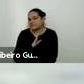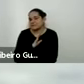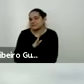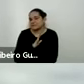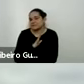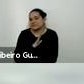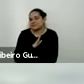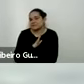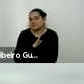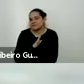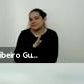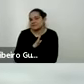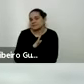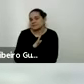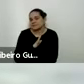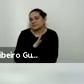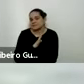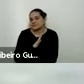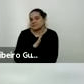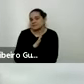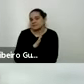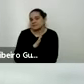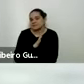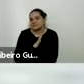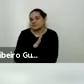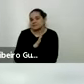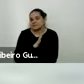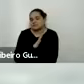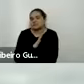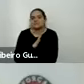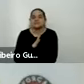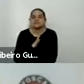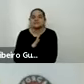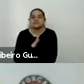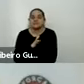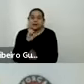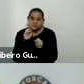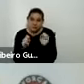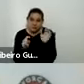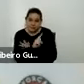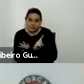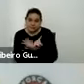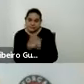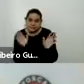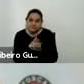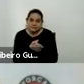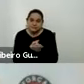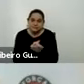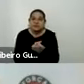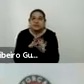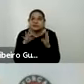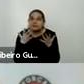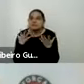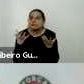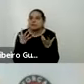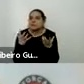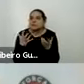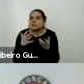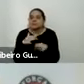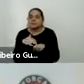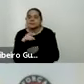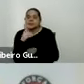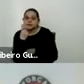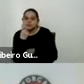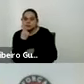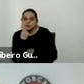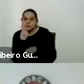Nesse sentido. É, Diga. Cid, então, eu queria fazer mais uma